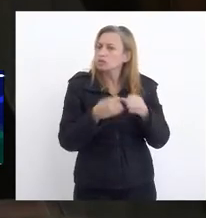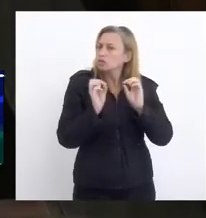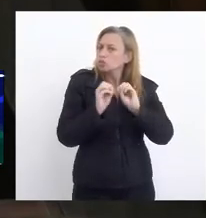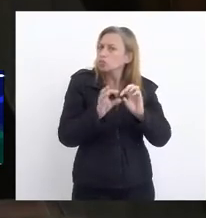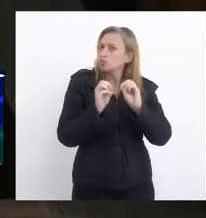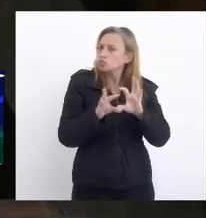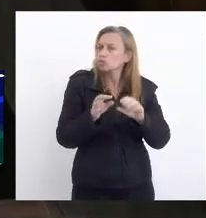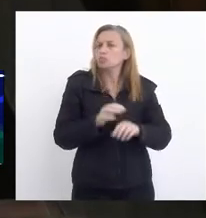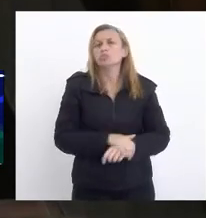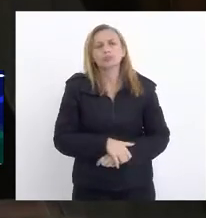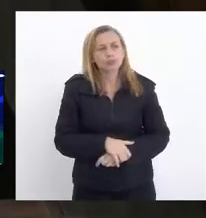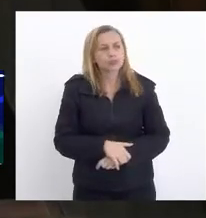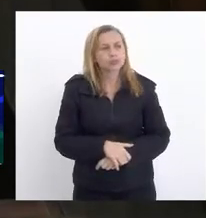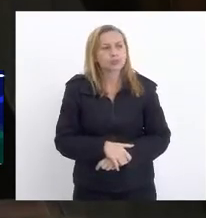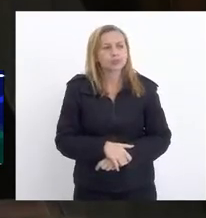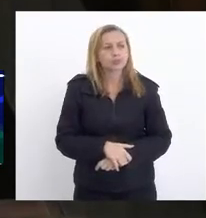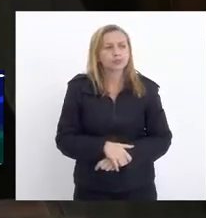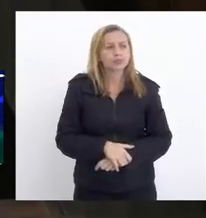Educação